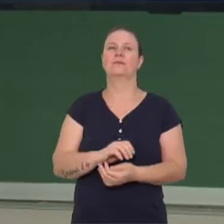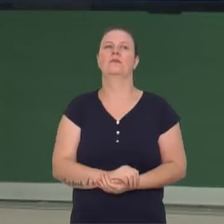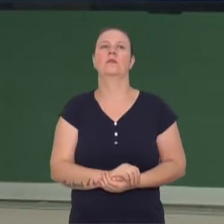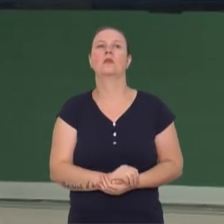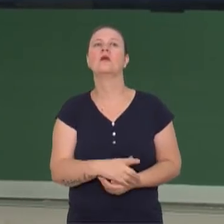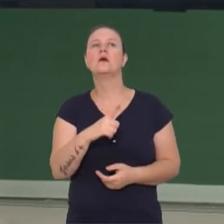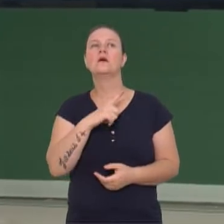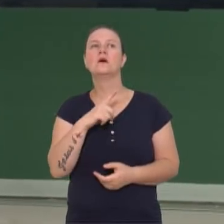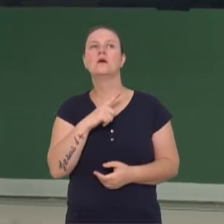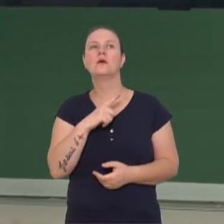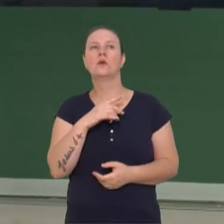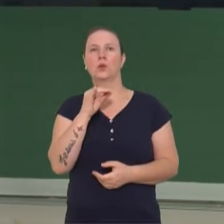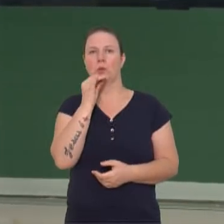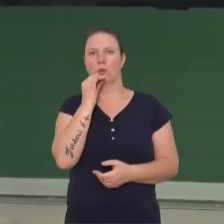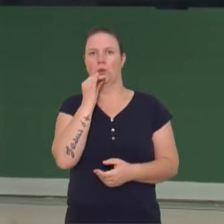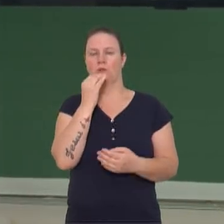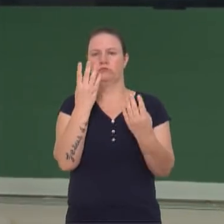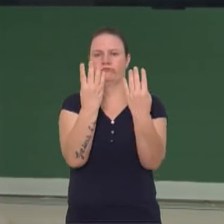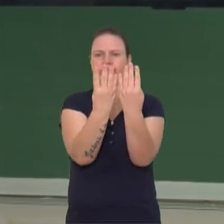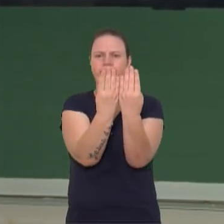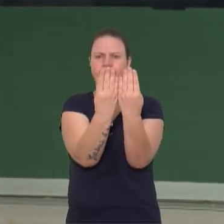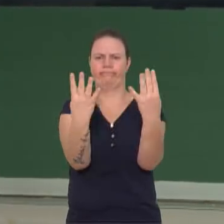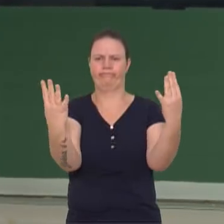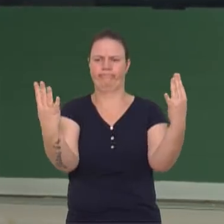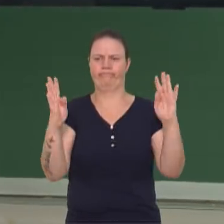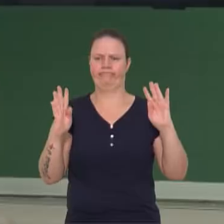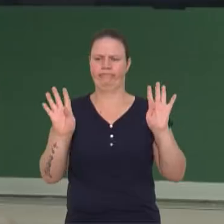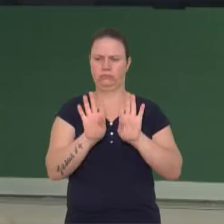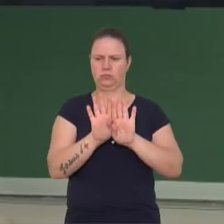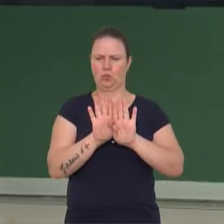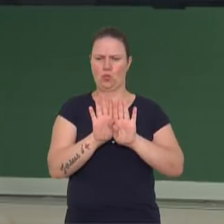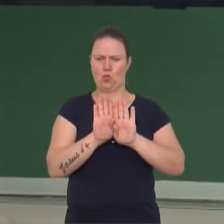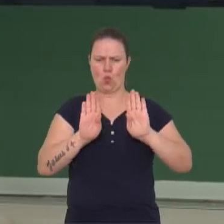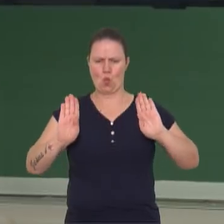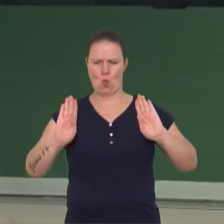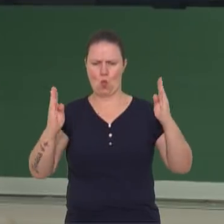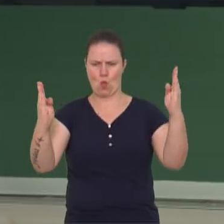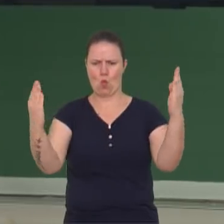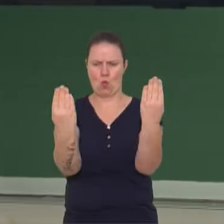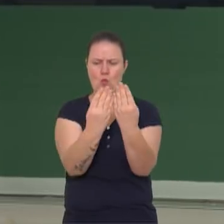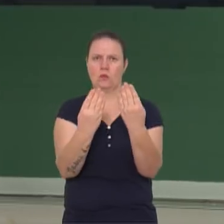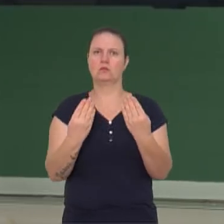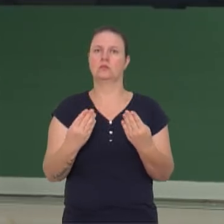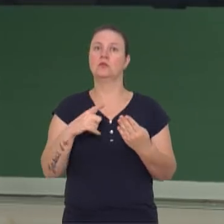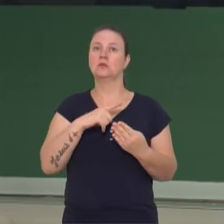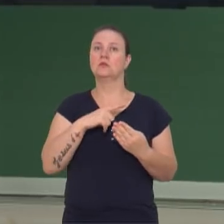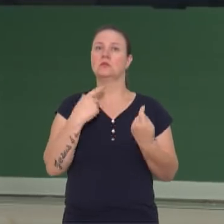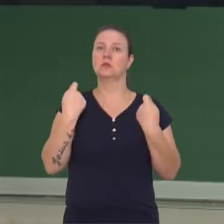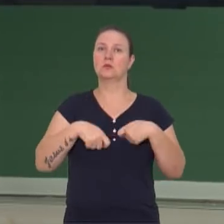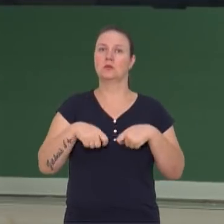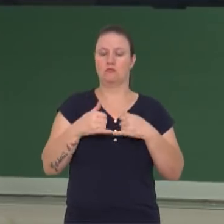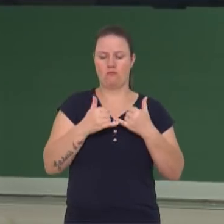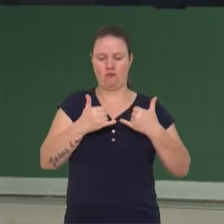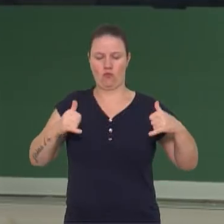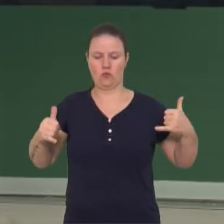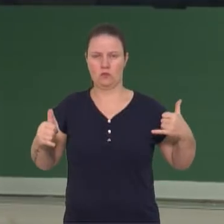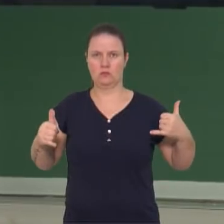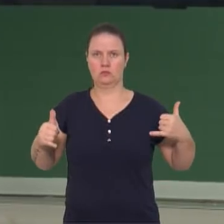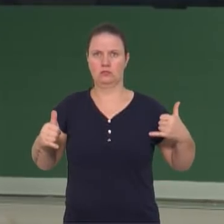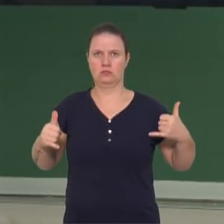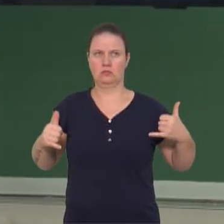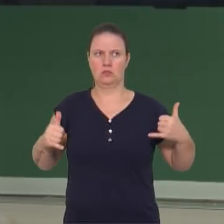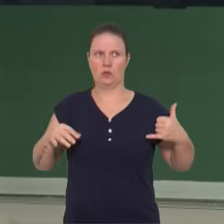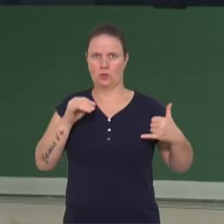Pensamento de cercar. Eu vou trabalhar com o perímetro, porque não é eu pegar um fio de arame